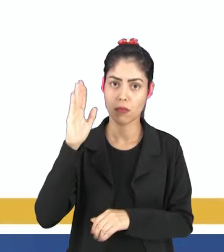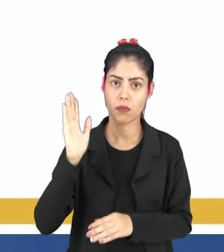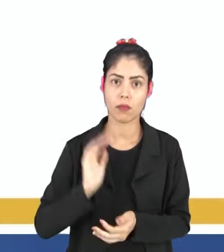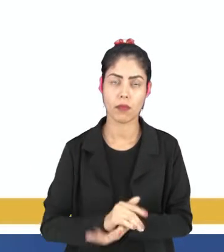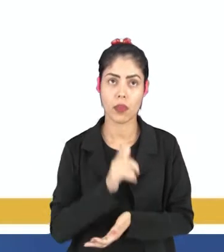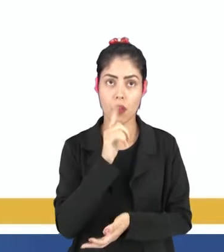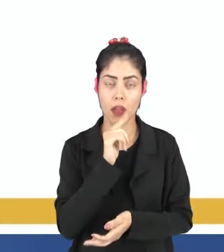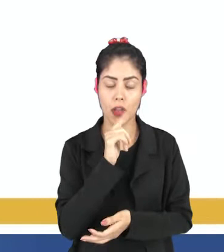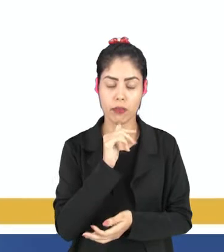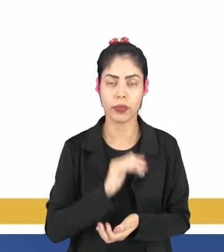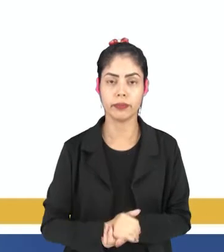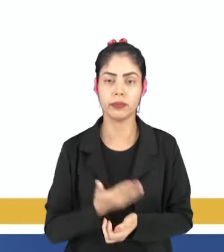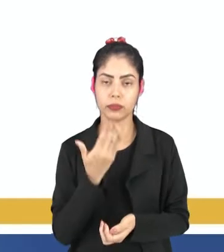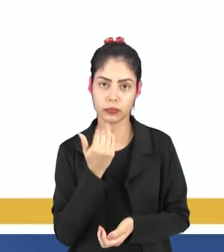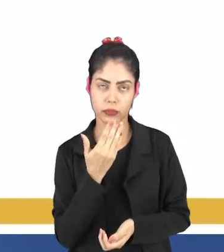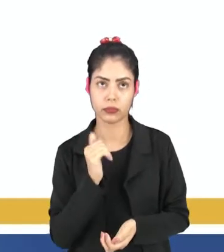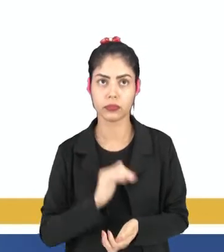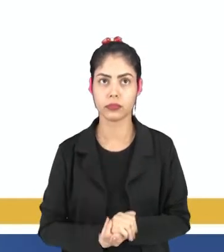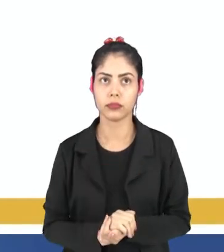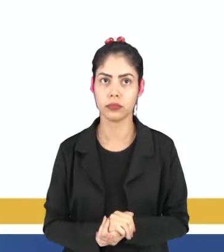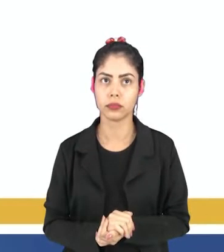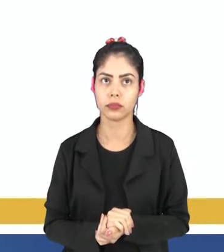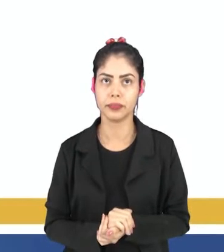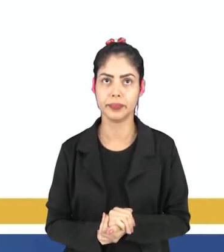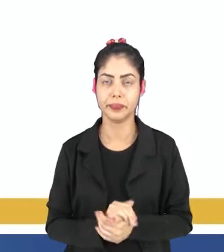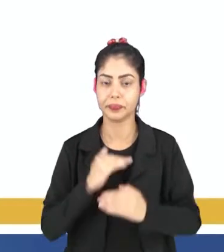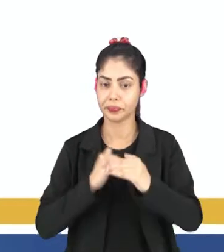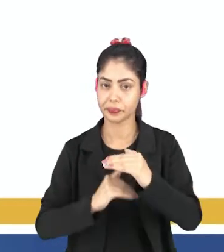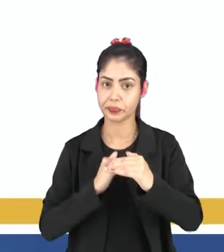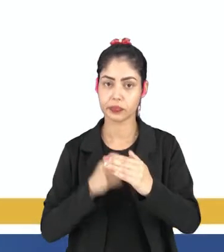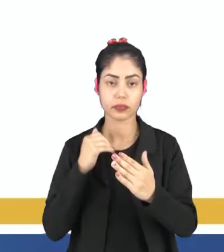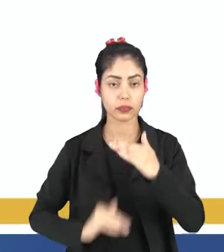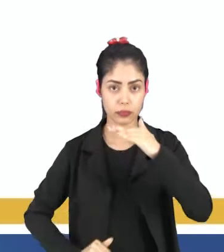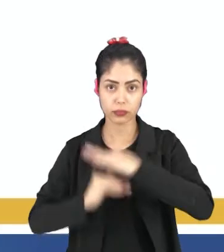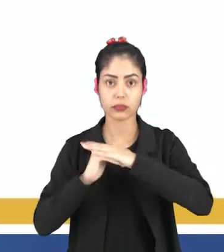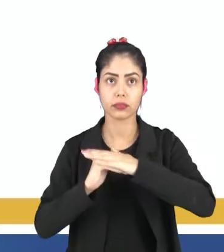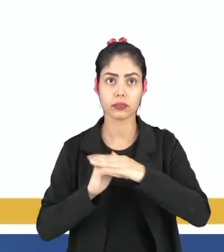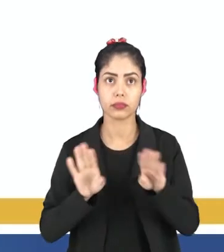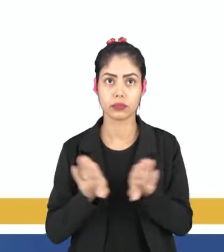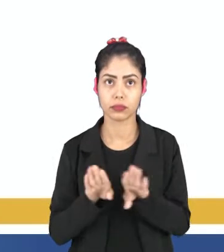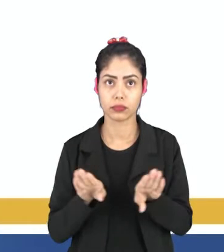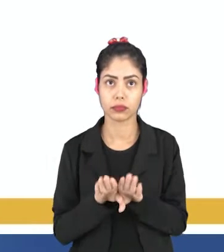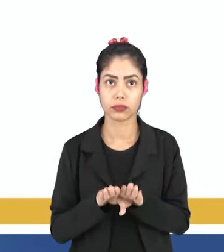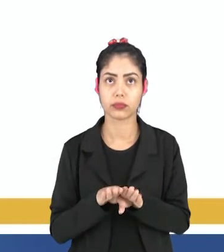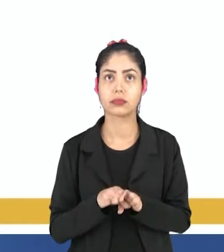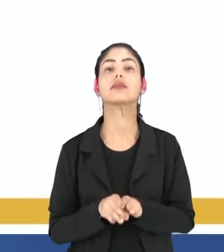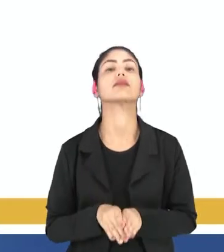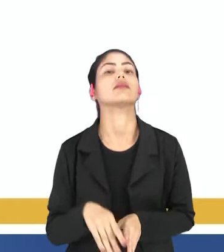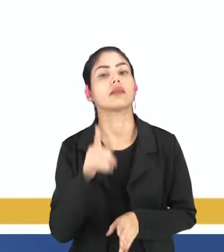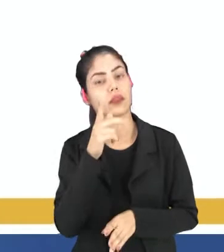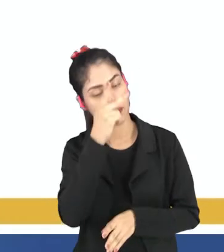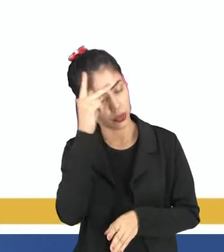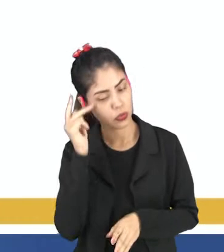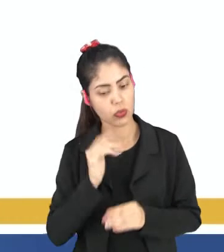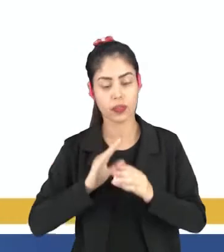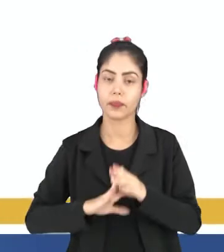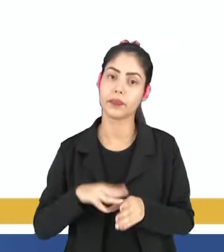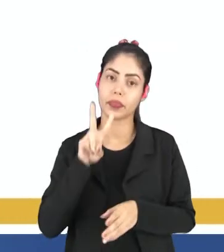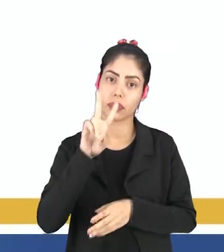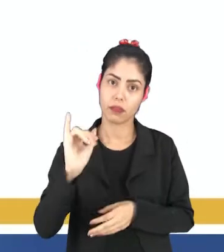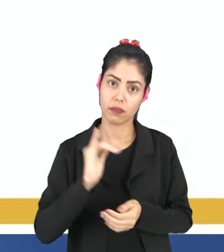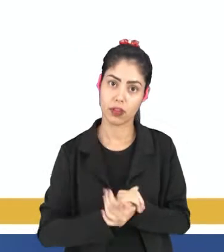né, a água daquele alimento e submete a ele a baixas pressões, tá? A comida dos astronautas, né, que vão para o espaço, elas